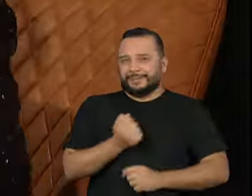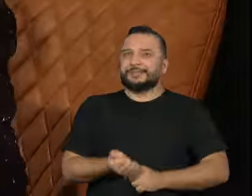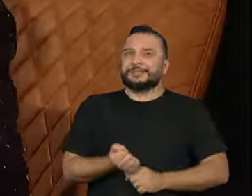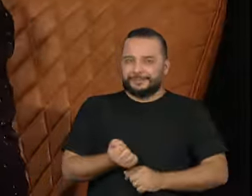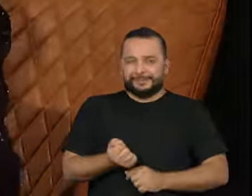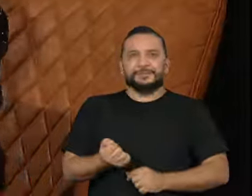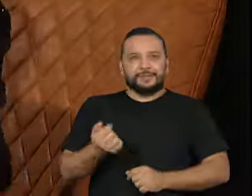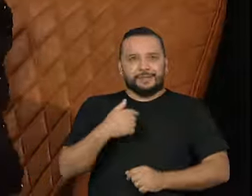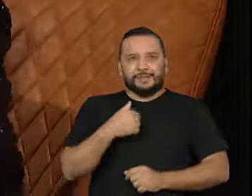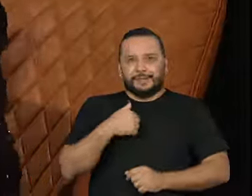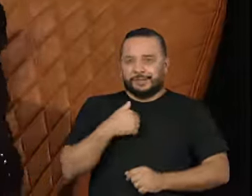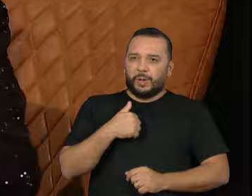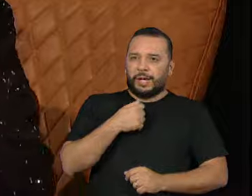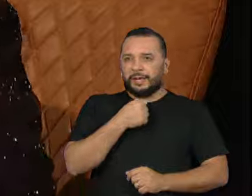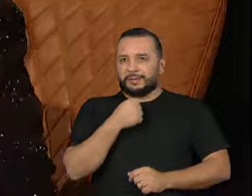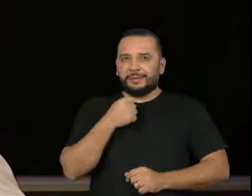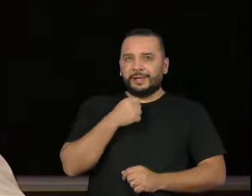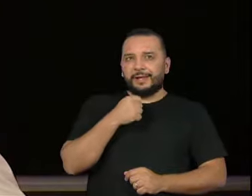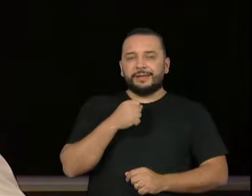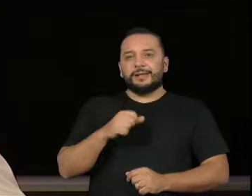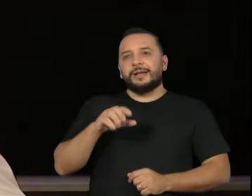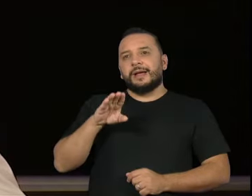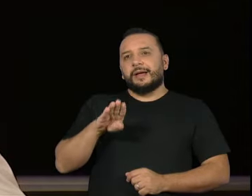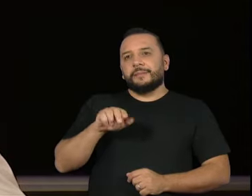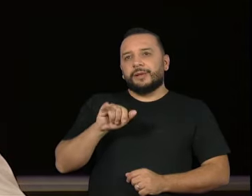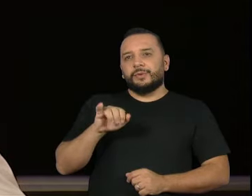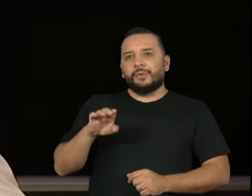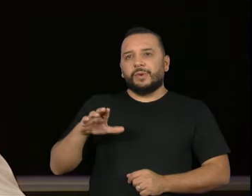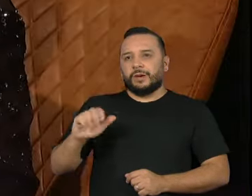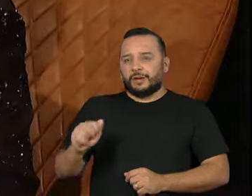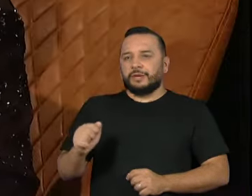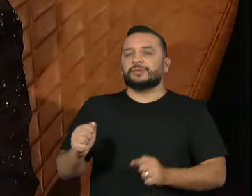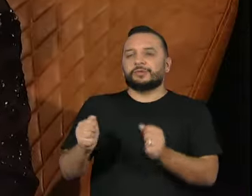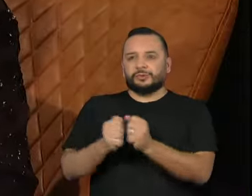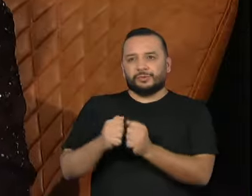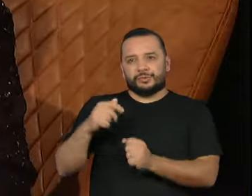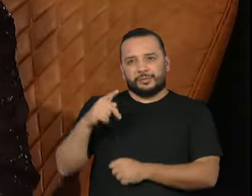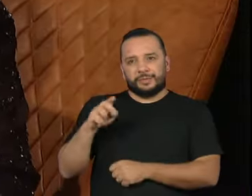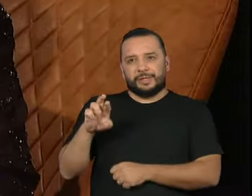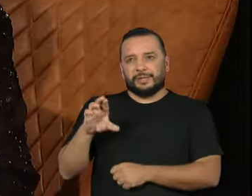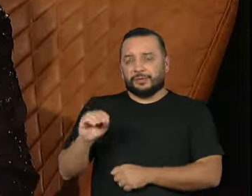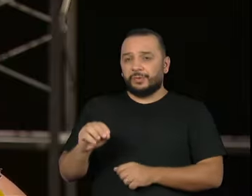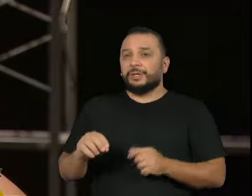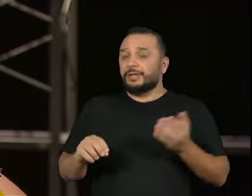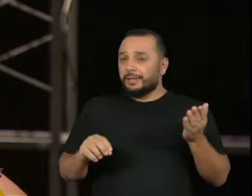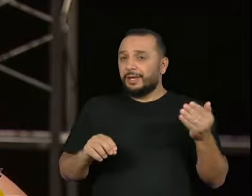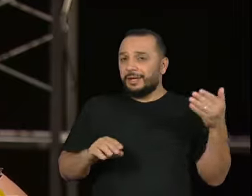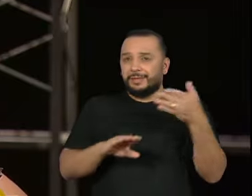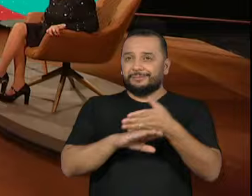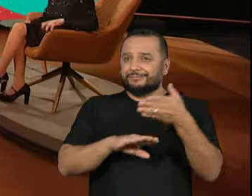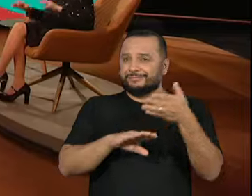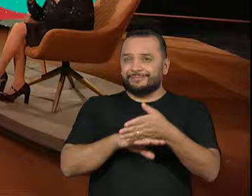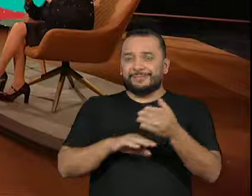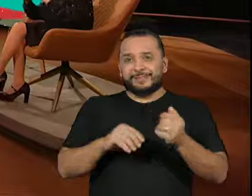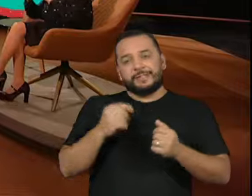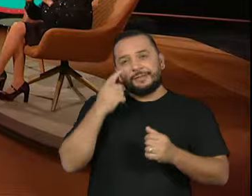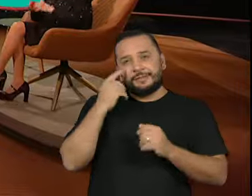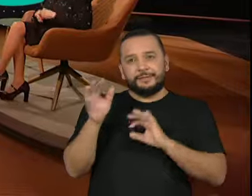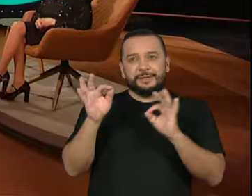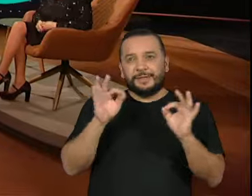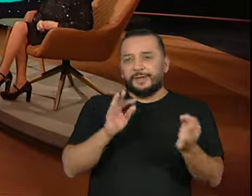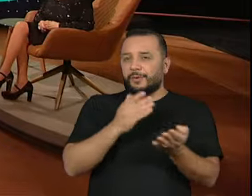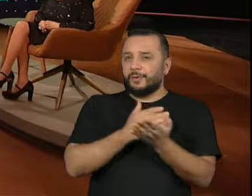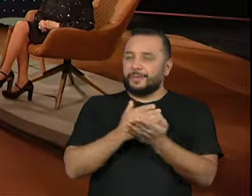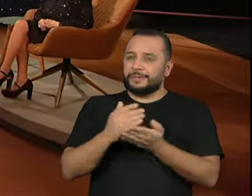para cantar na Baiuca com o Pedrinho Mata e ele ia muito lá me ouvir cantar. E ali é que eu